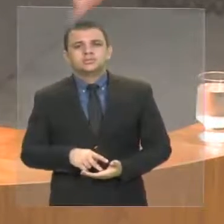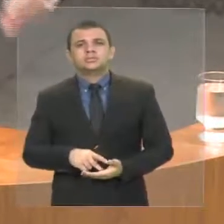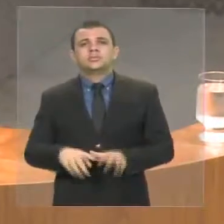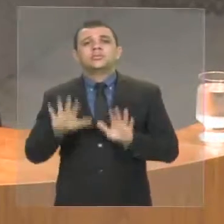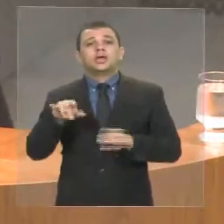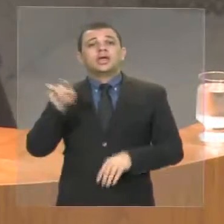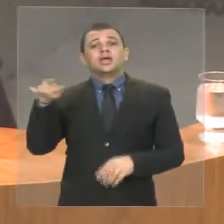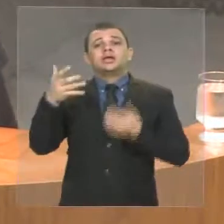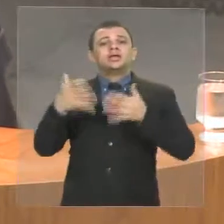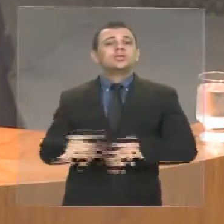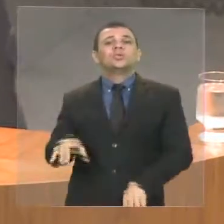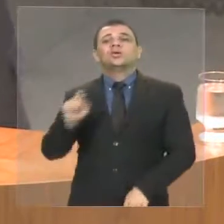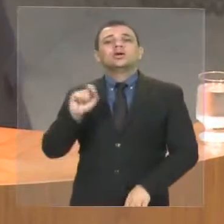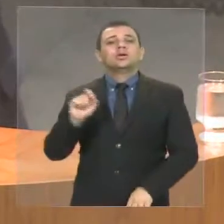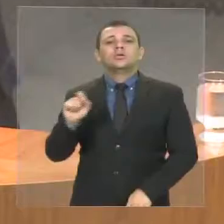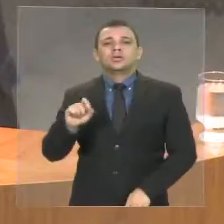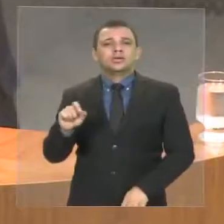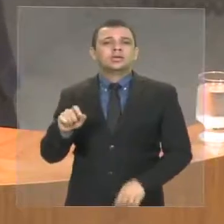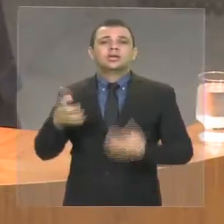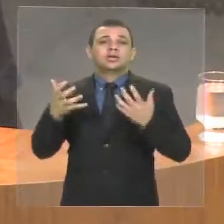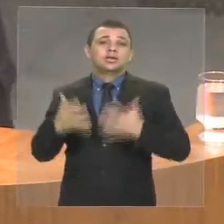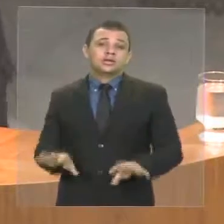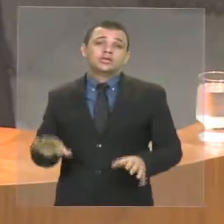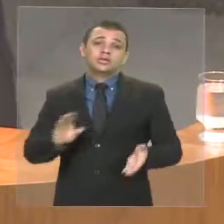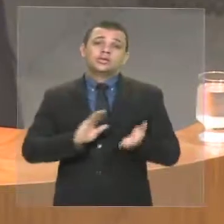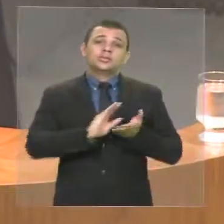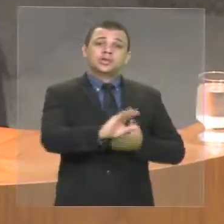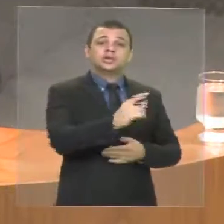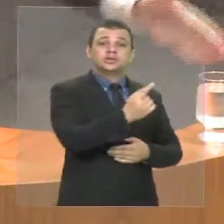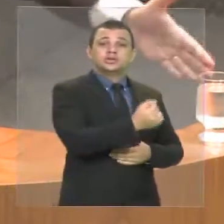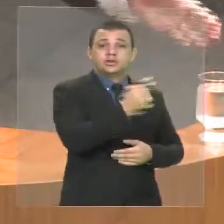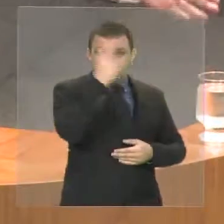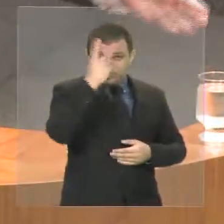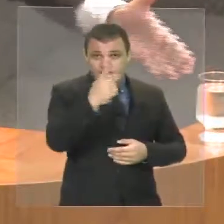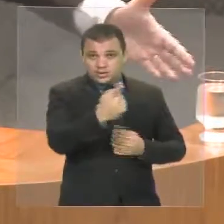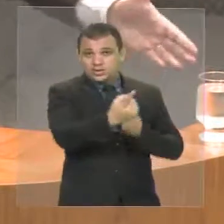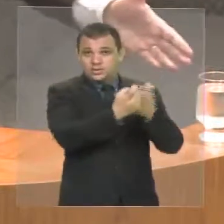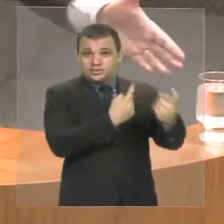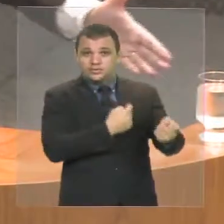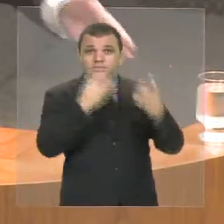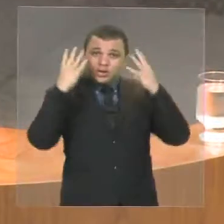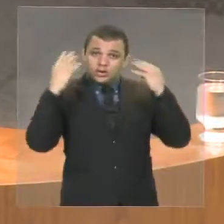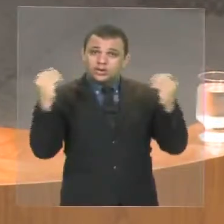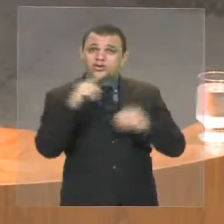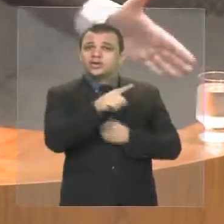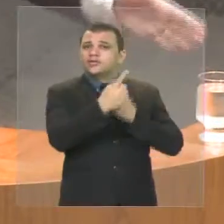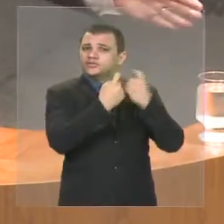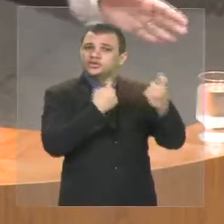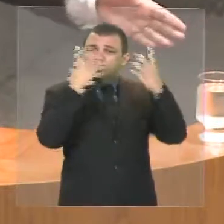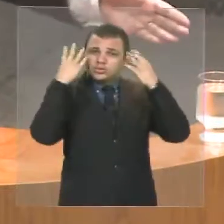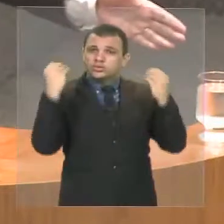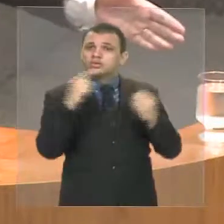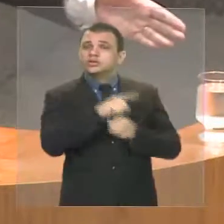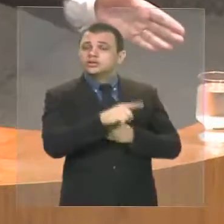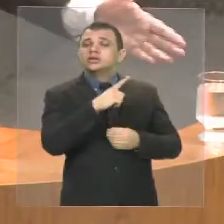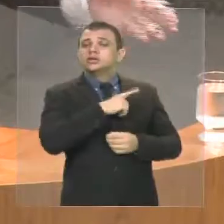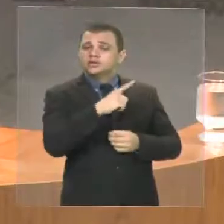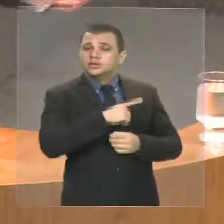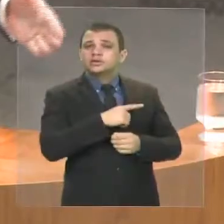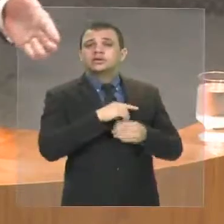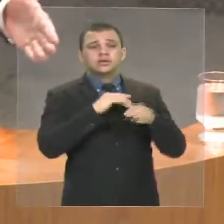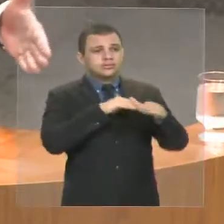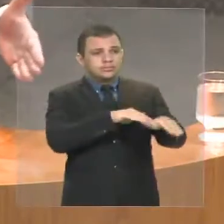deseja fazer indenizações da Avenida dos Holandeses. A Avenida dos Holandeses é um corredor importantíssimo, que a faixa de domínio da rodovia